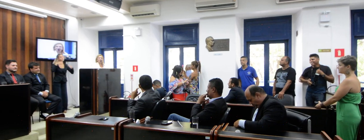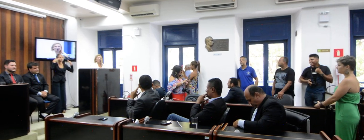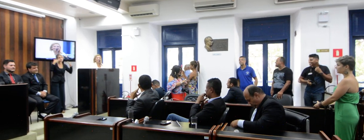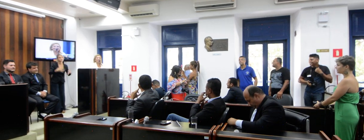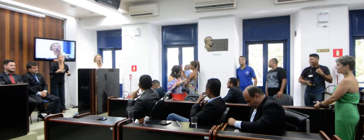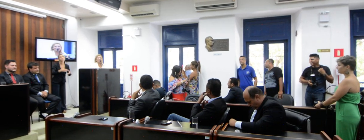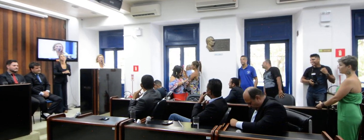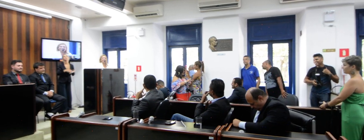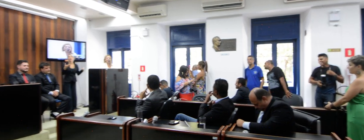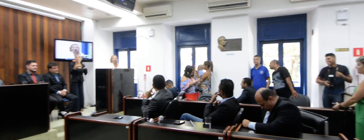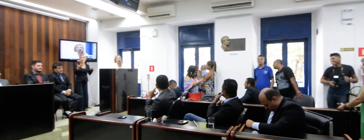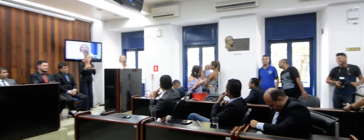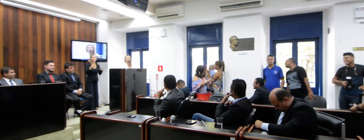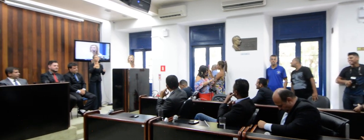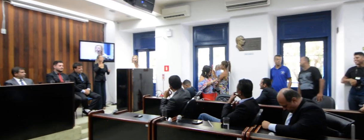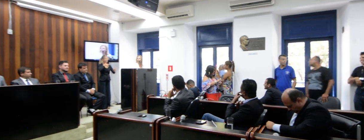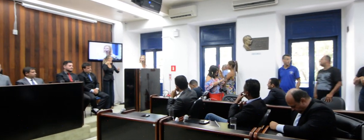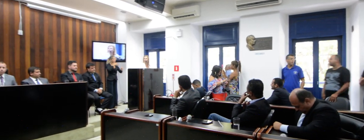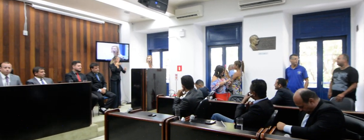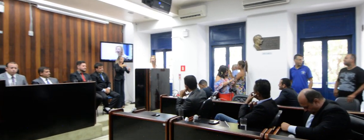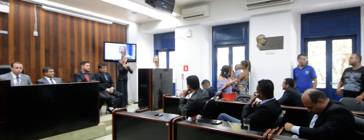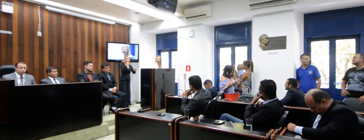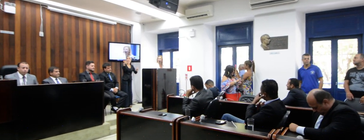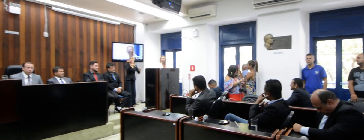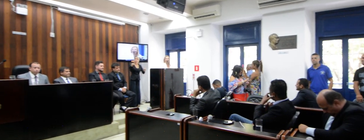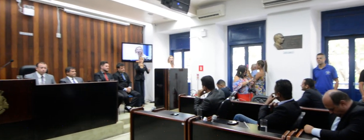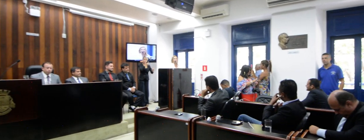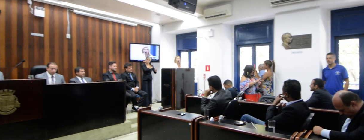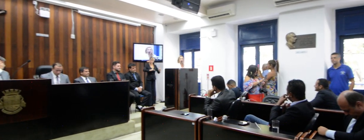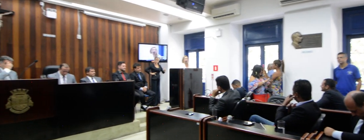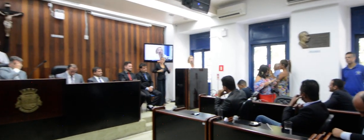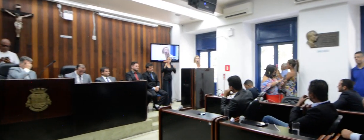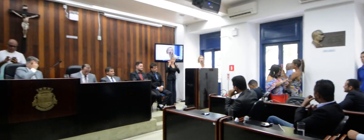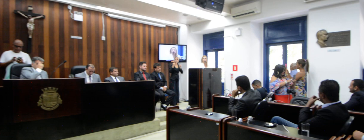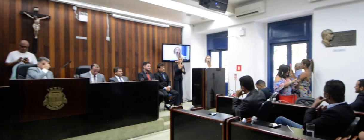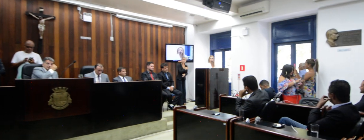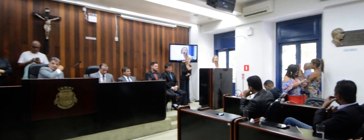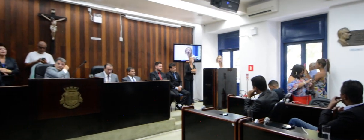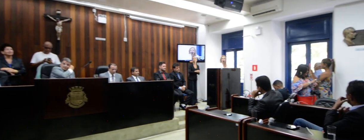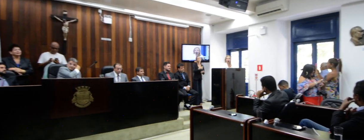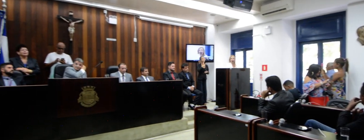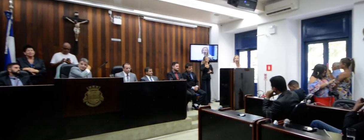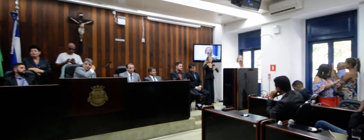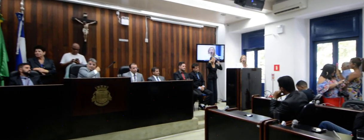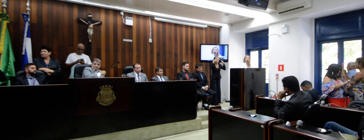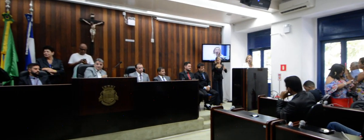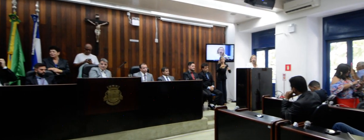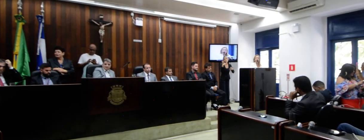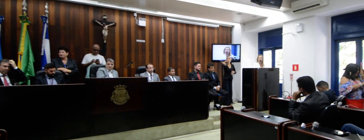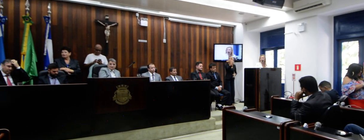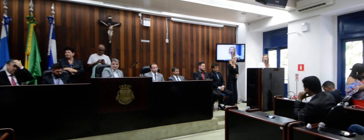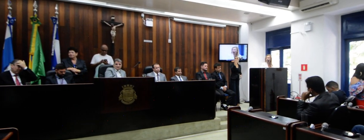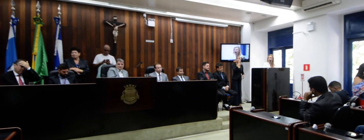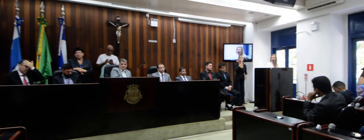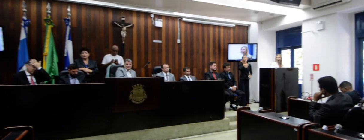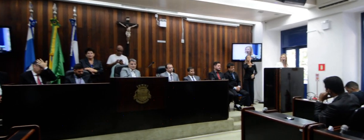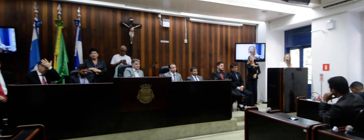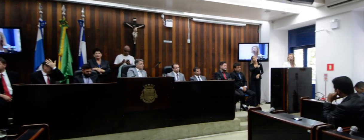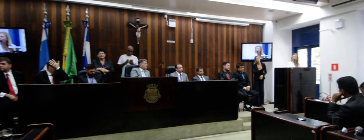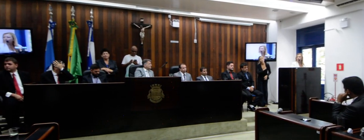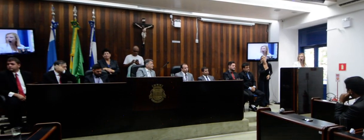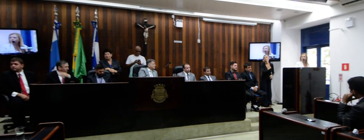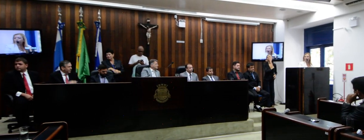representado pelo Luiz Geraldo, que é assim, o nosso professor, é um vereador que todos nós temos um amor muito grande,